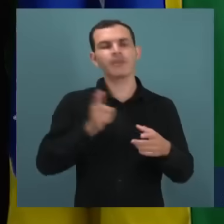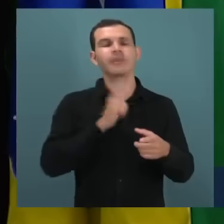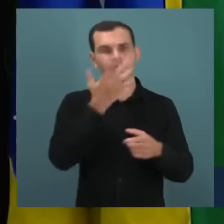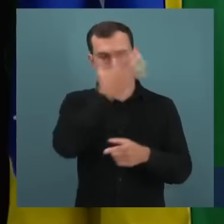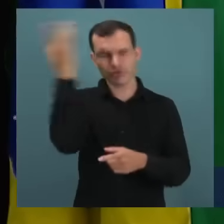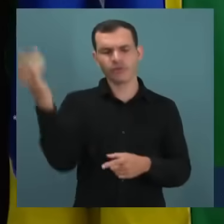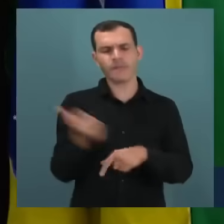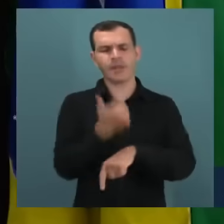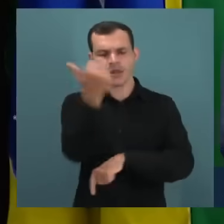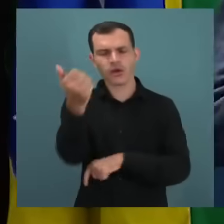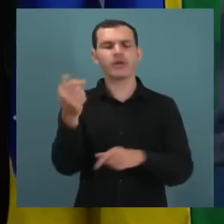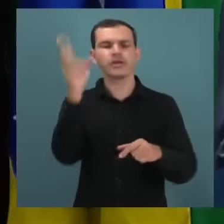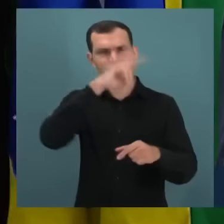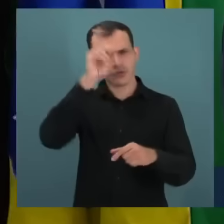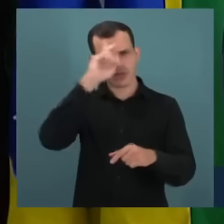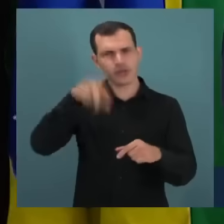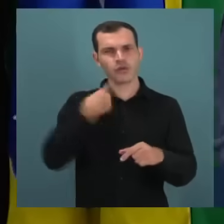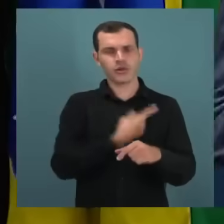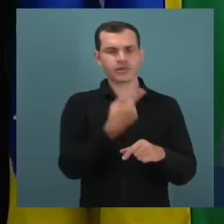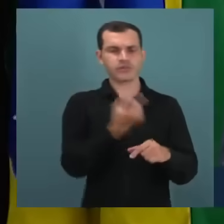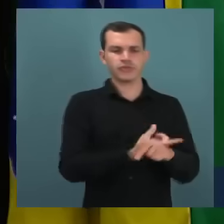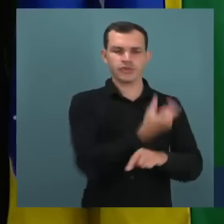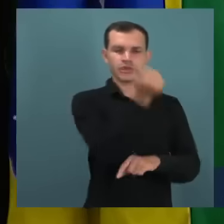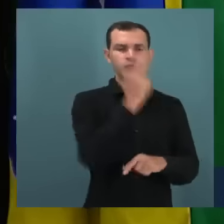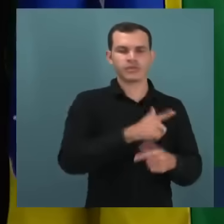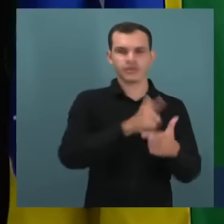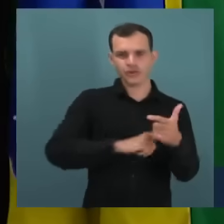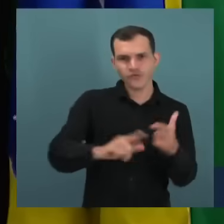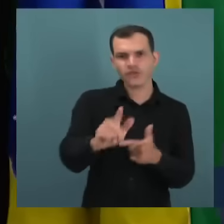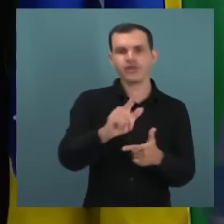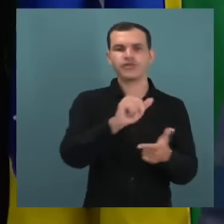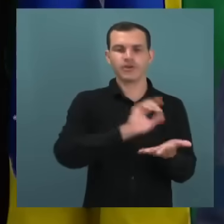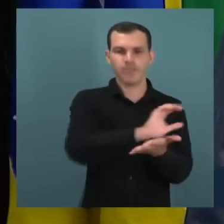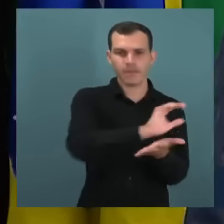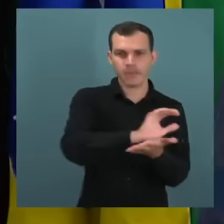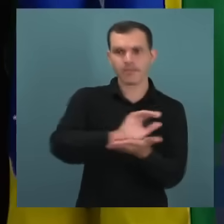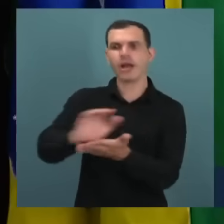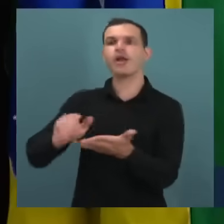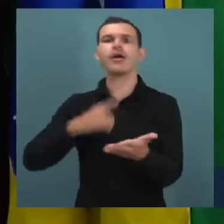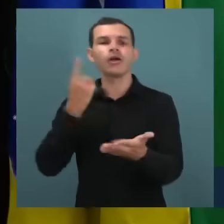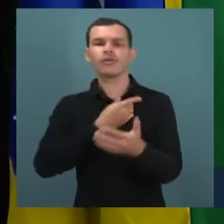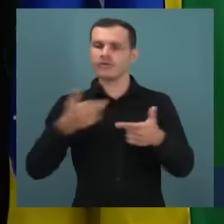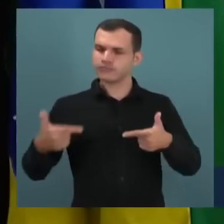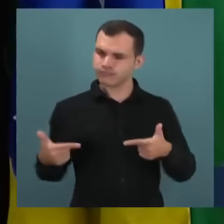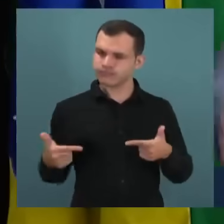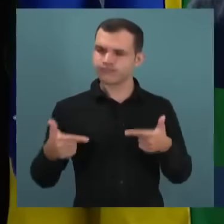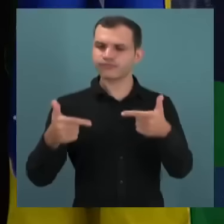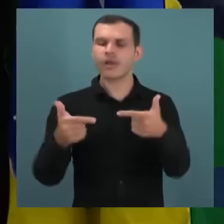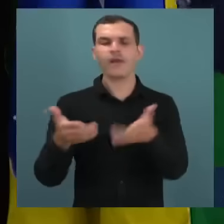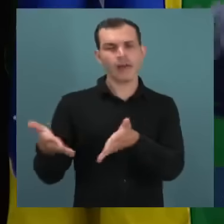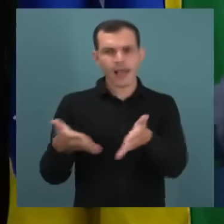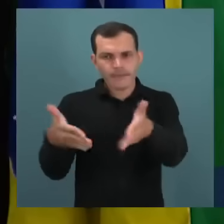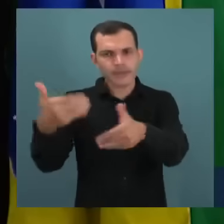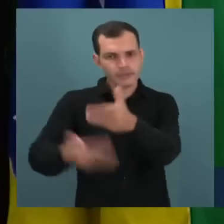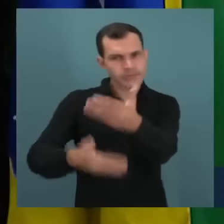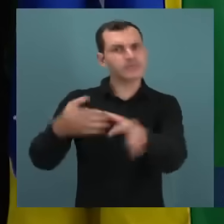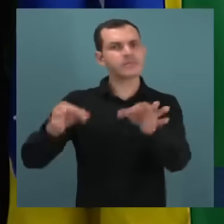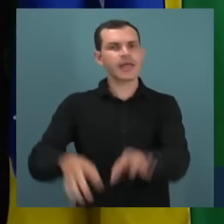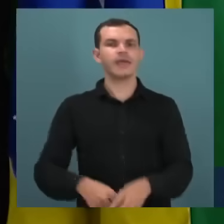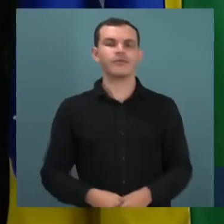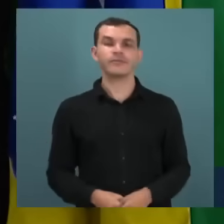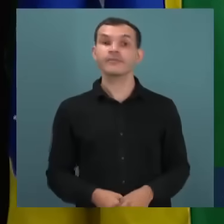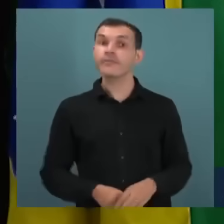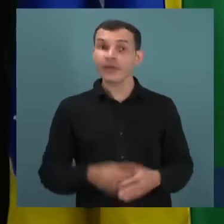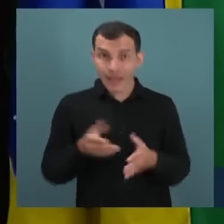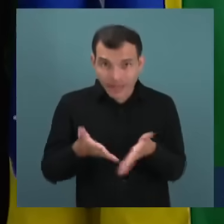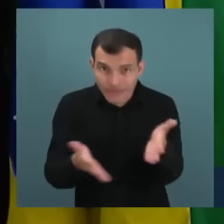renda da nossa história. Há muito o que fazer e estamos no caminho certo. Caminho? Esse é o mesmo caminho de 2015, do